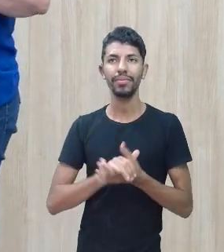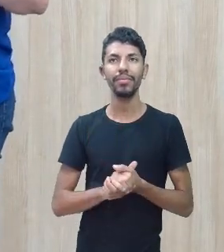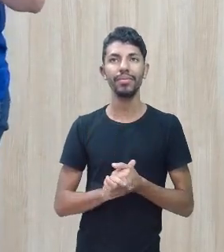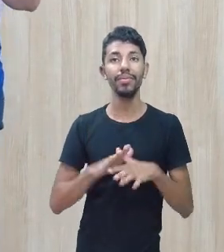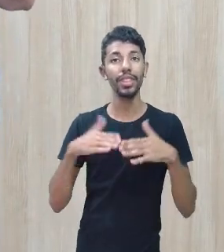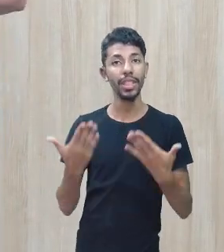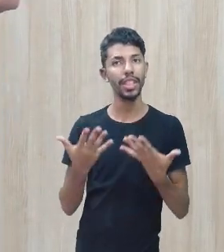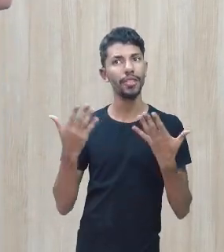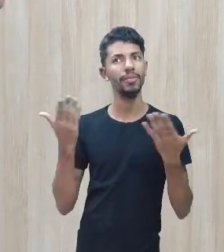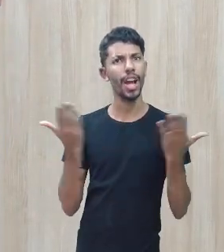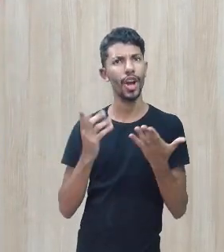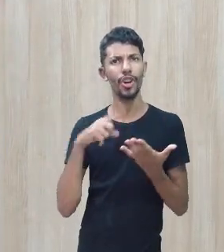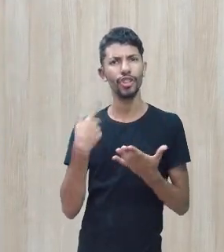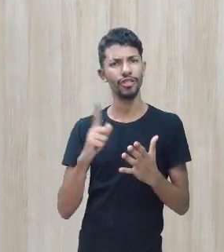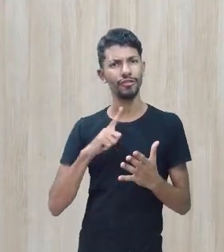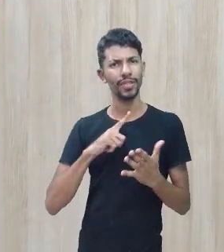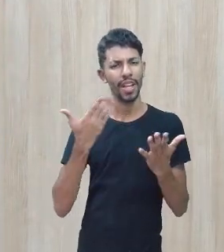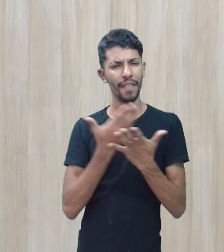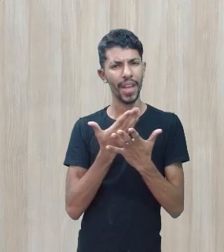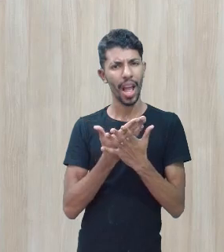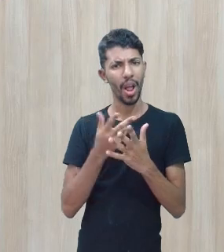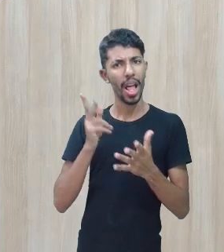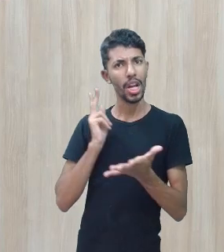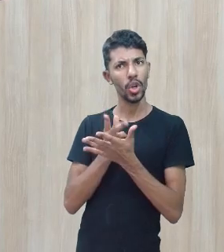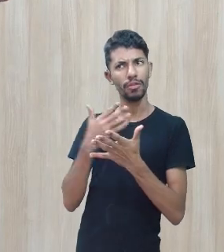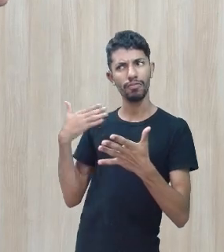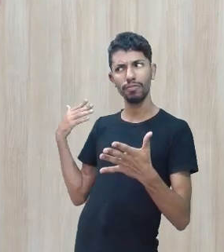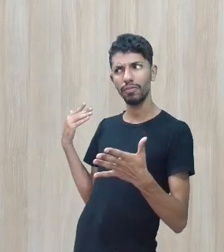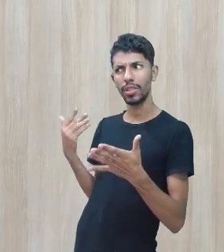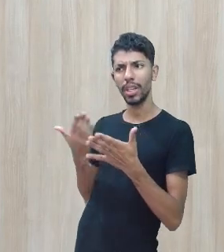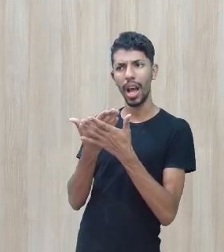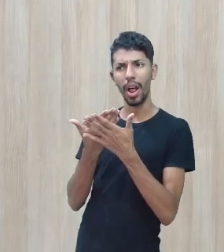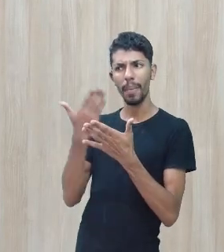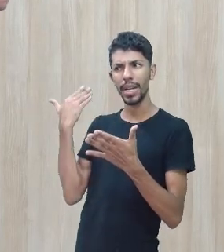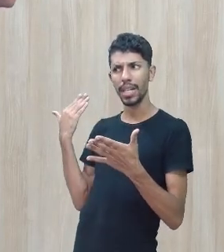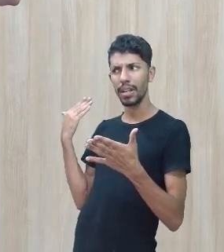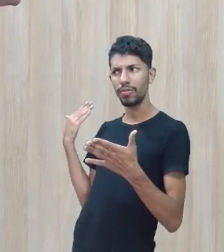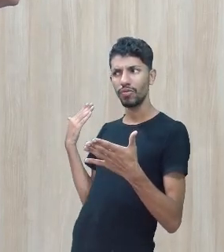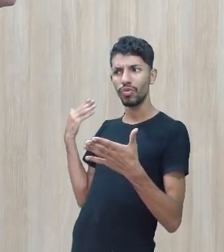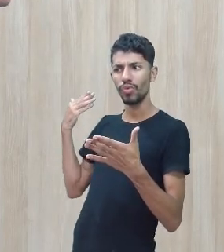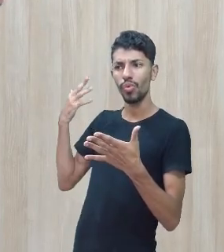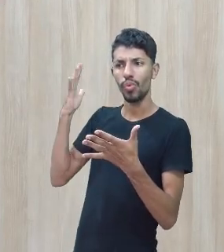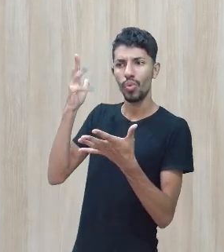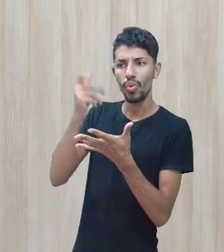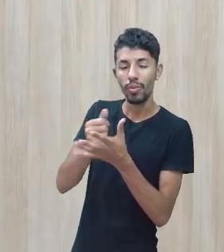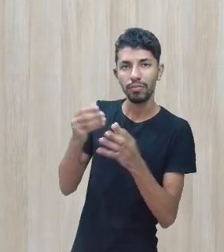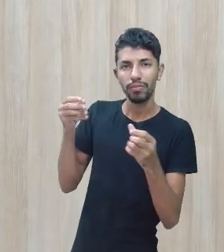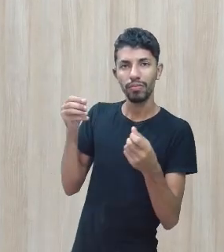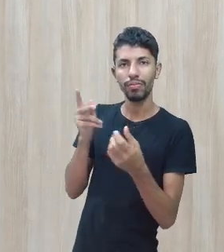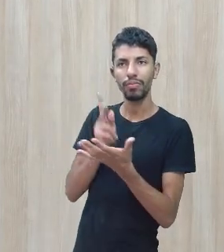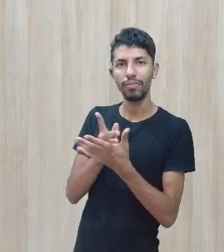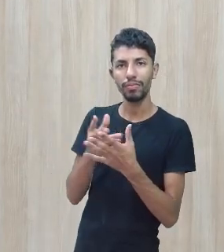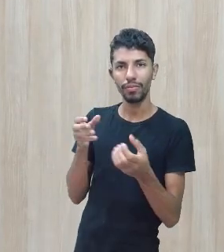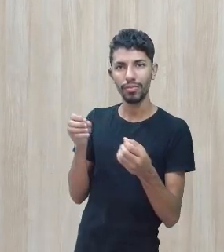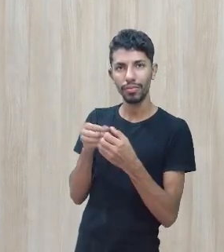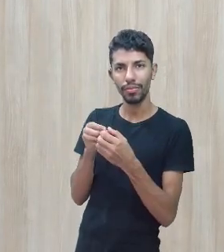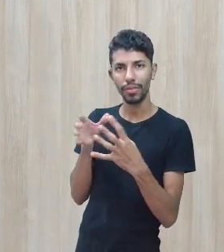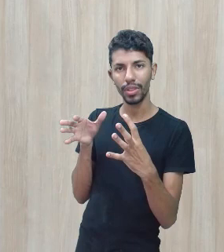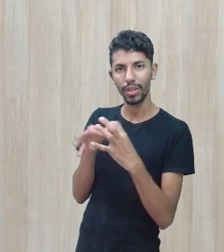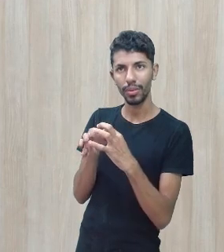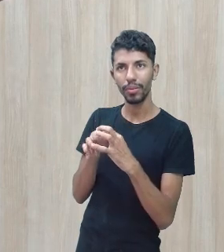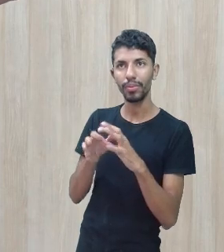já que tivemos essa aula, não é, que é a continuidade da aula anterior, nós temos que construir, não é,